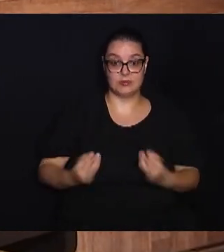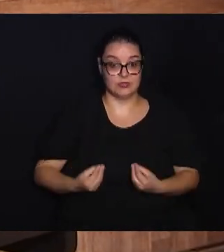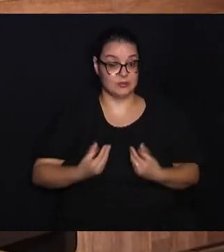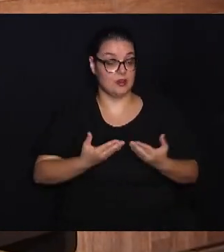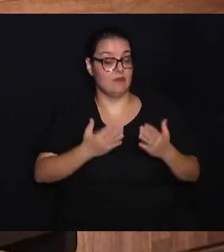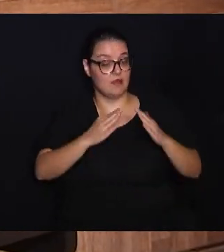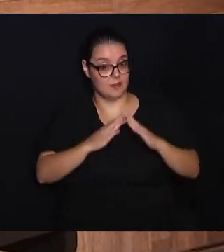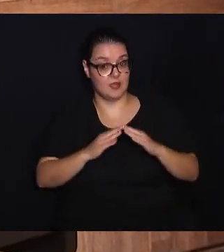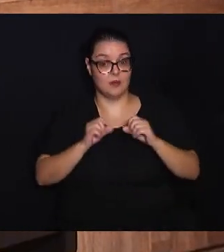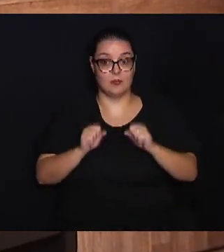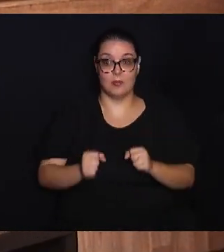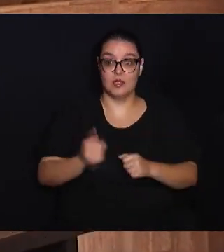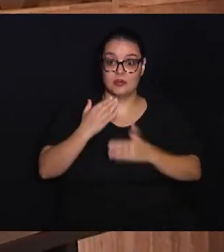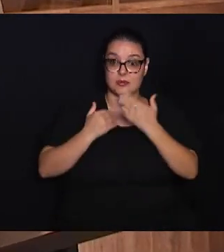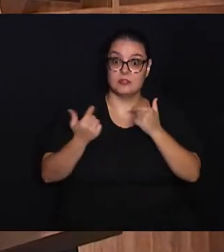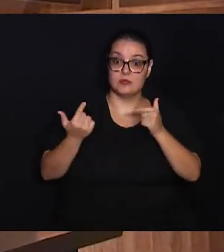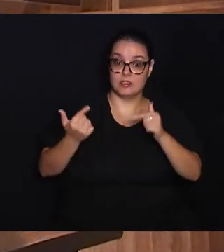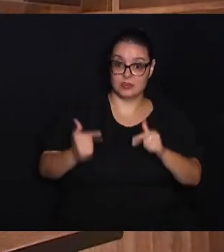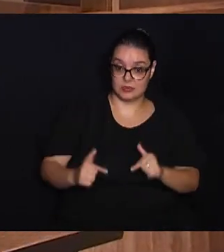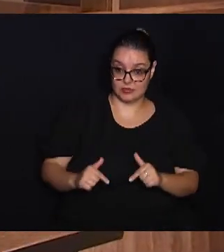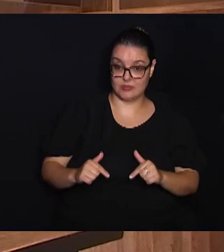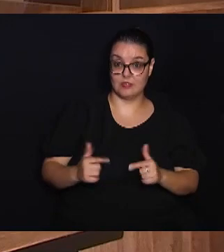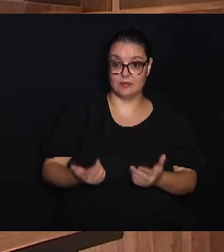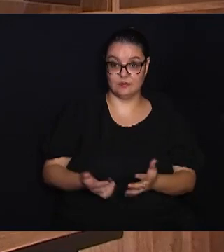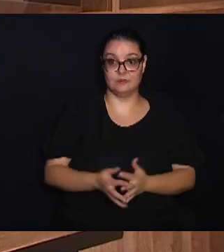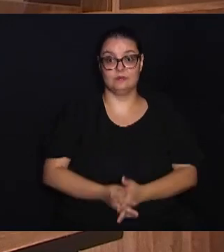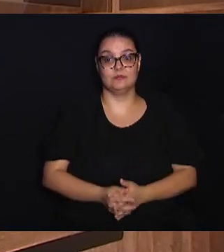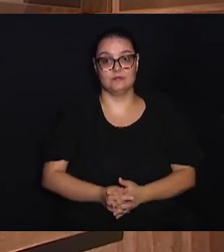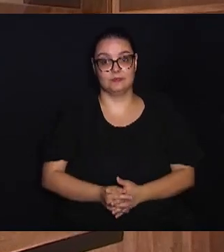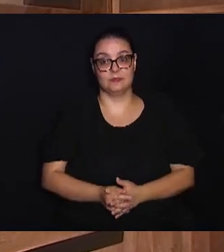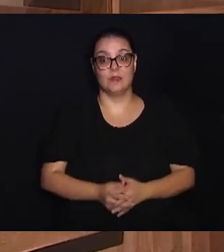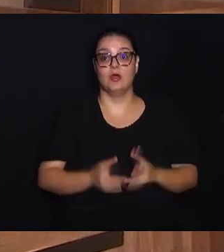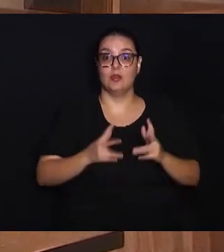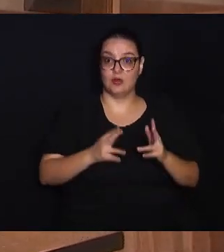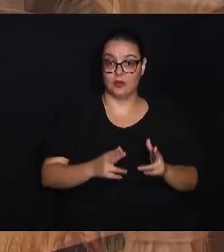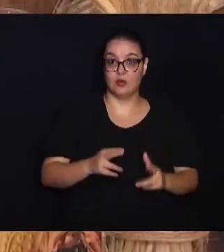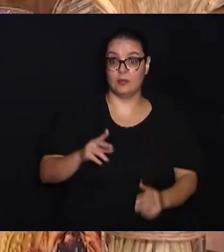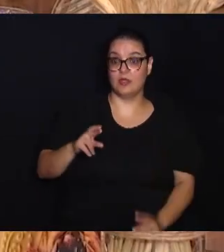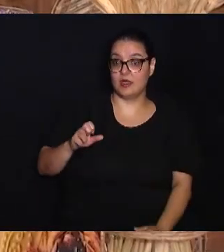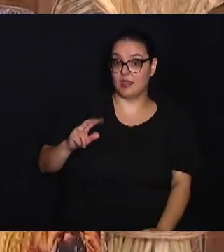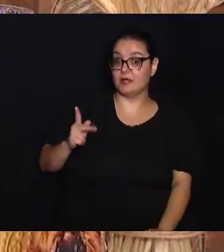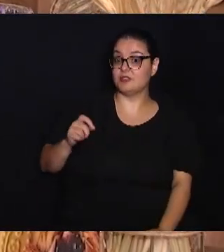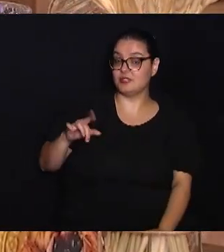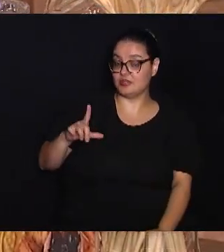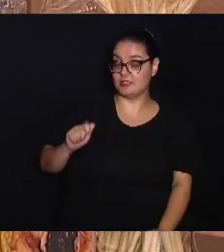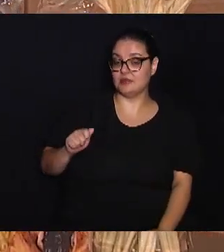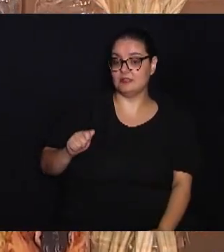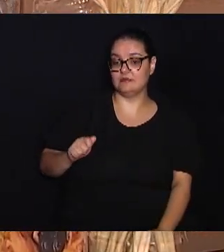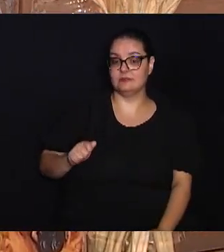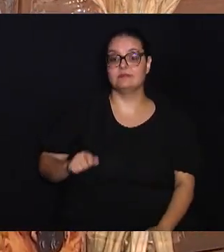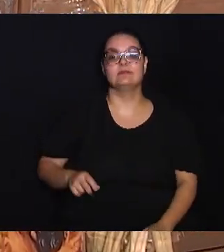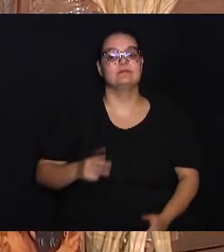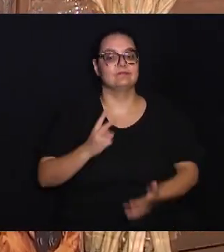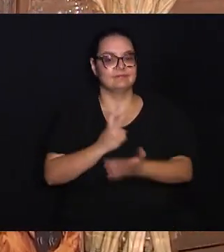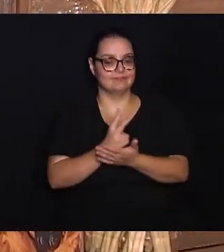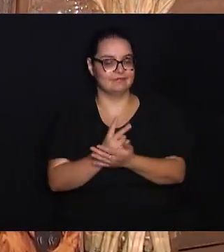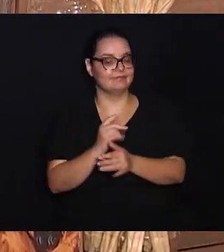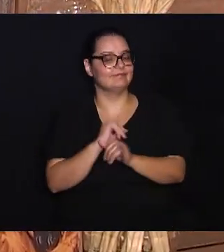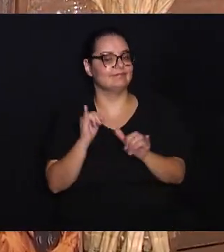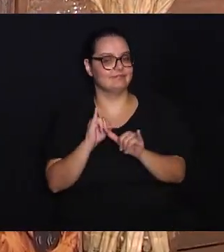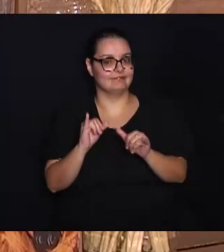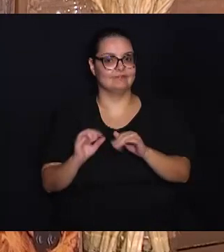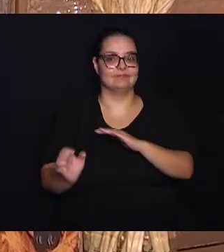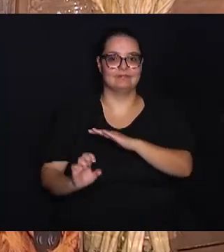de levar para casa as pessoas possam comer as iguarias no local como é o caso da rasila que faz questão de